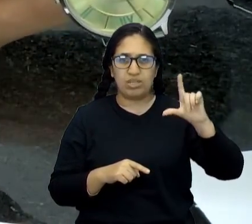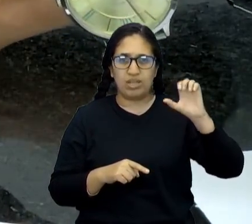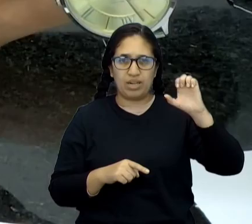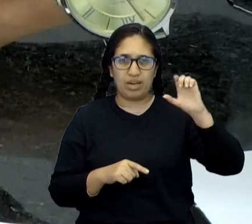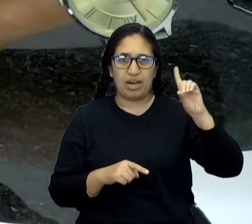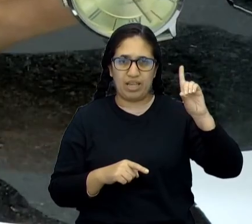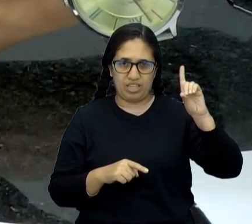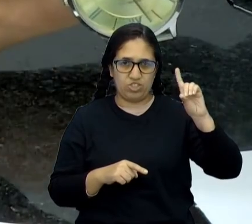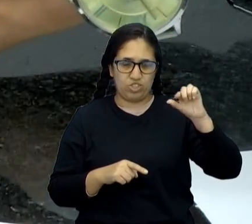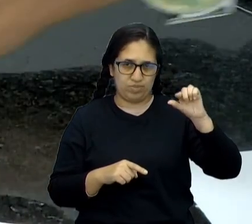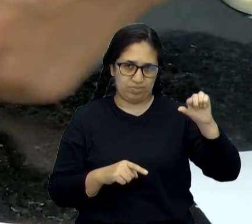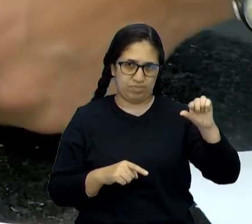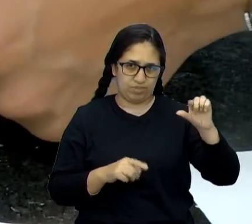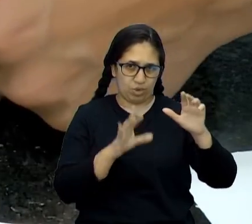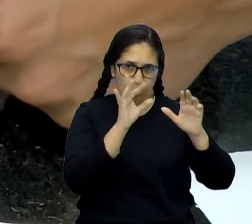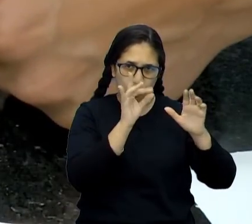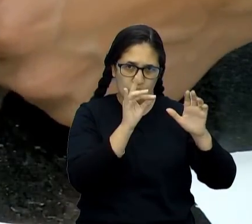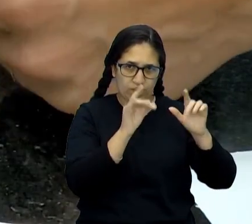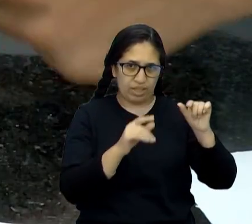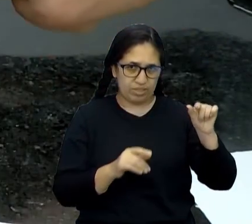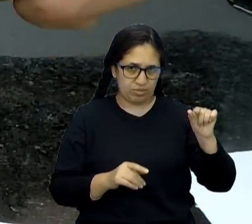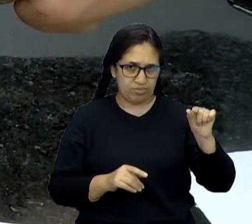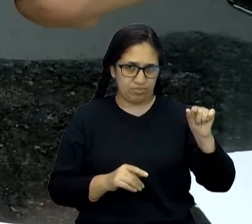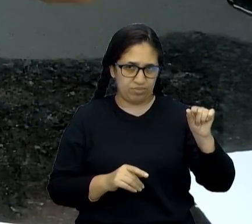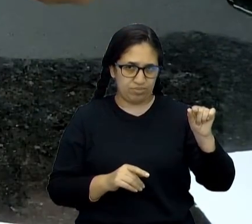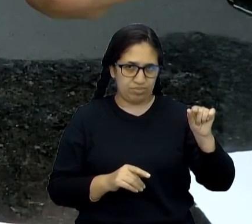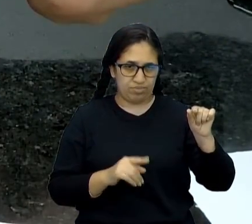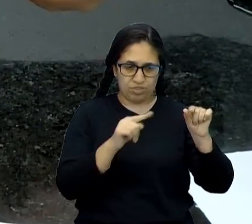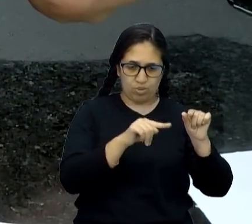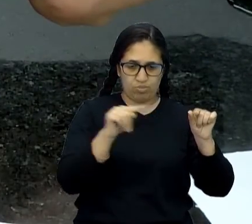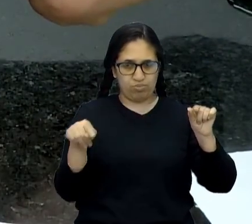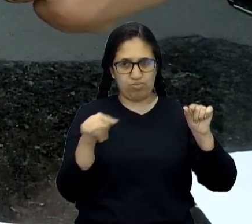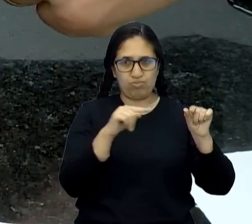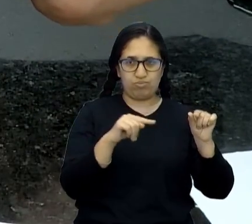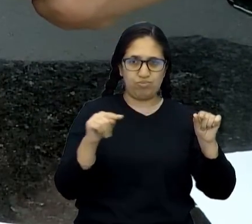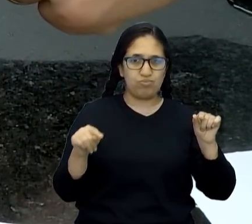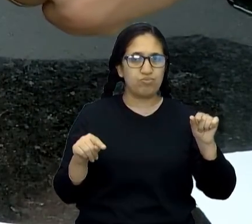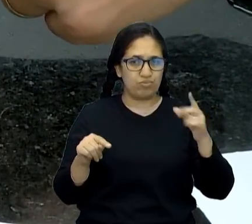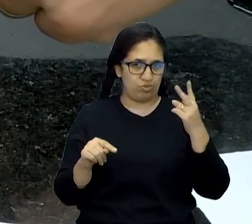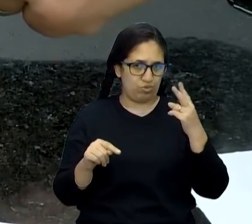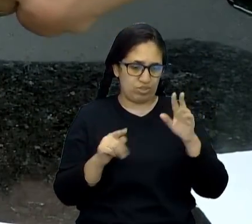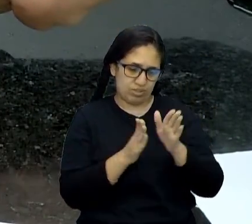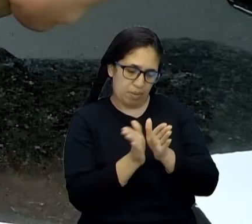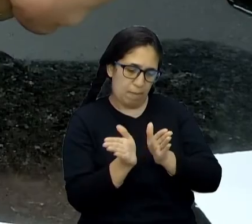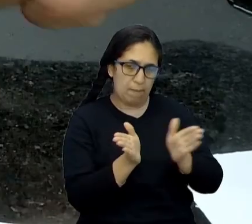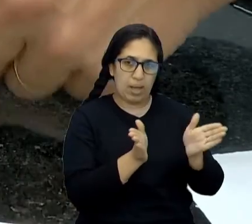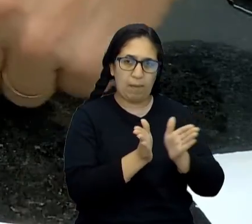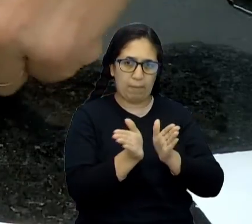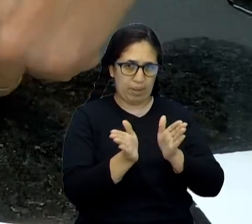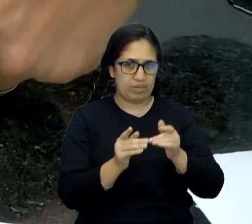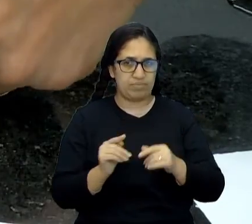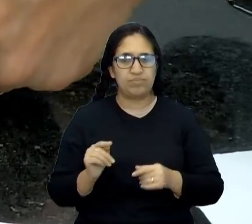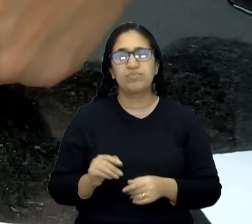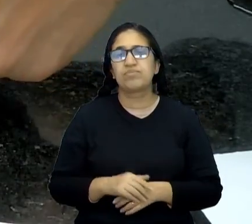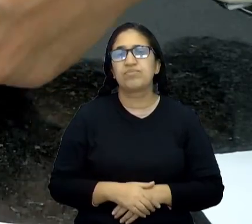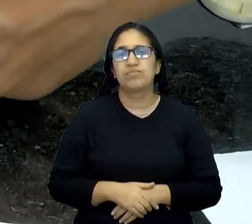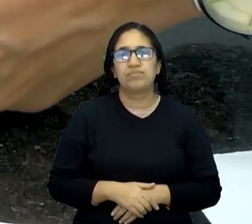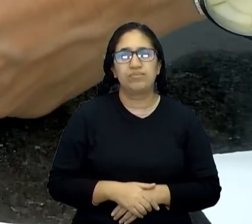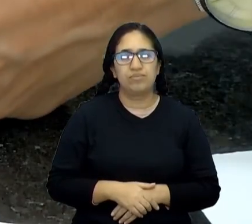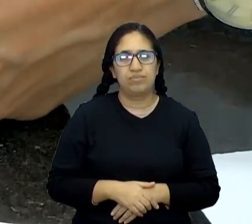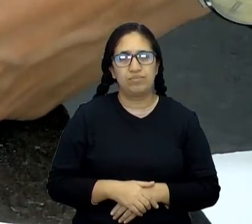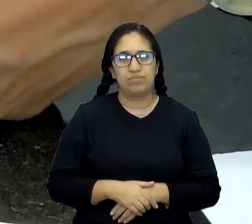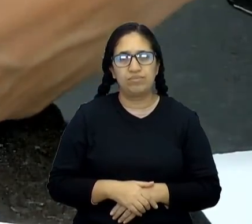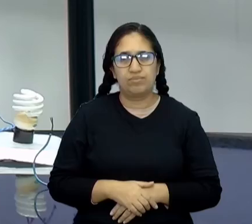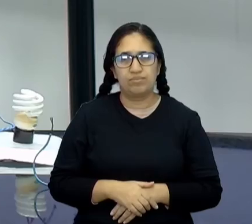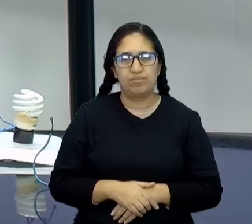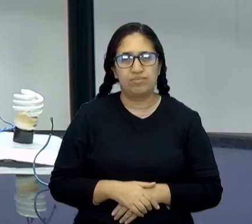soldado aqui, né? Uma ponta para cada, deixa eu ver. Uma ponta do LED para cada perninha dessa bobina de cobre.